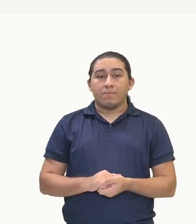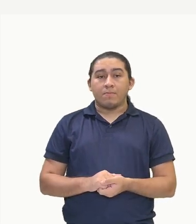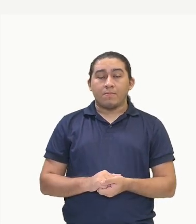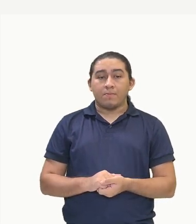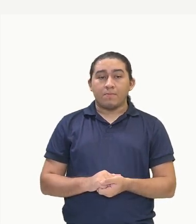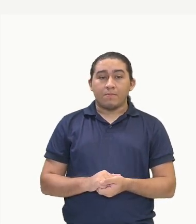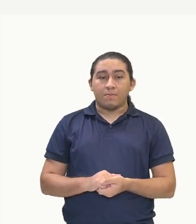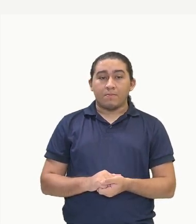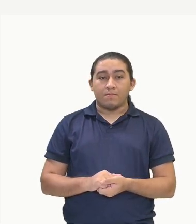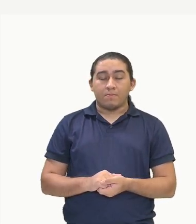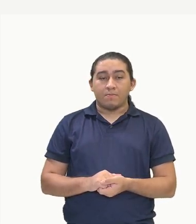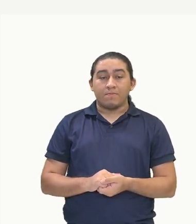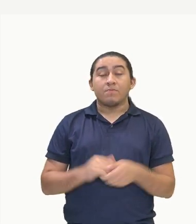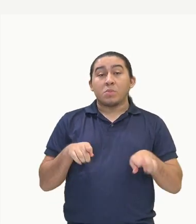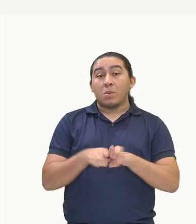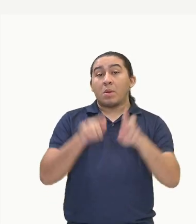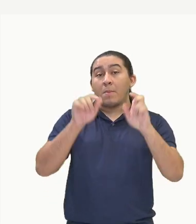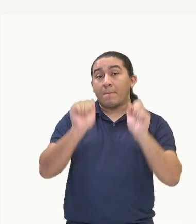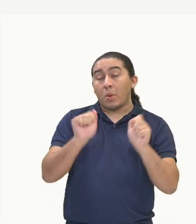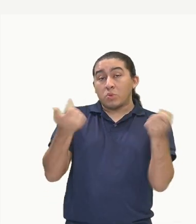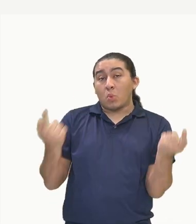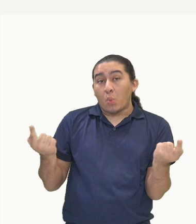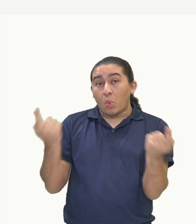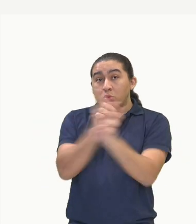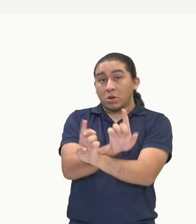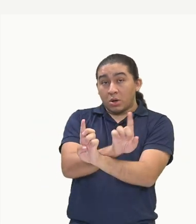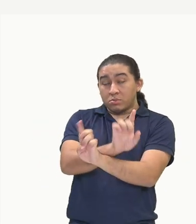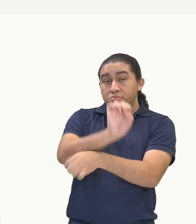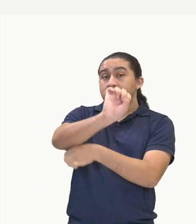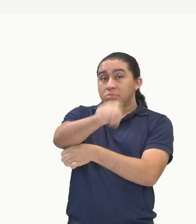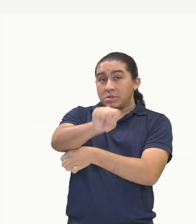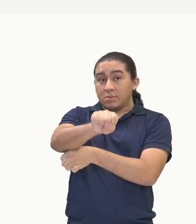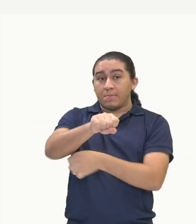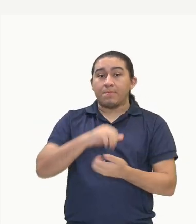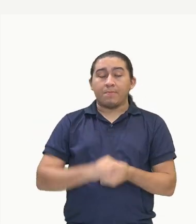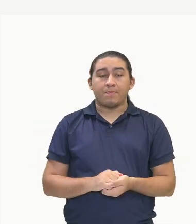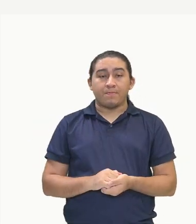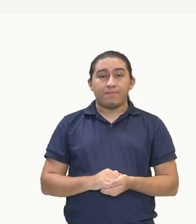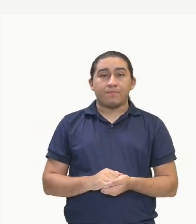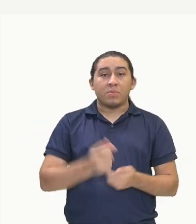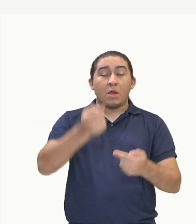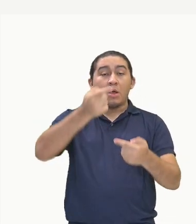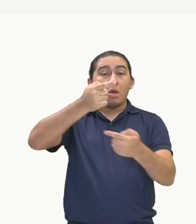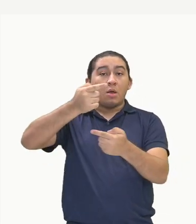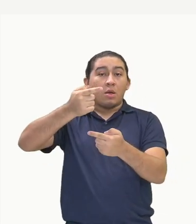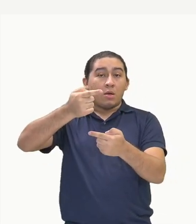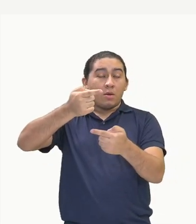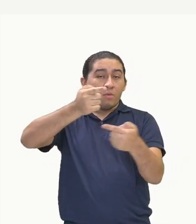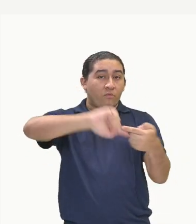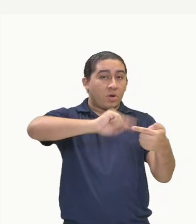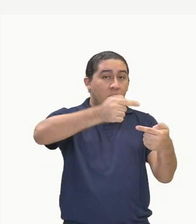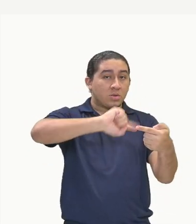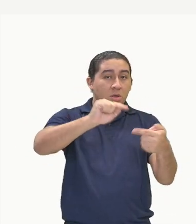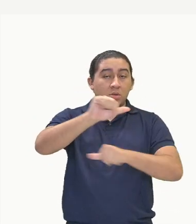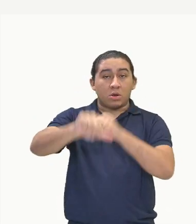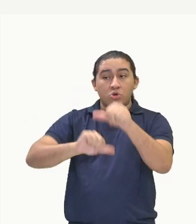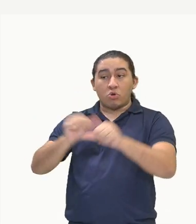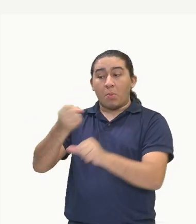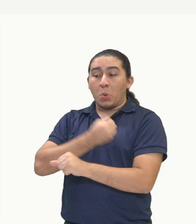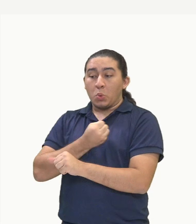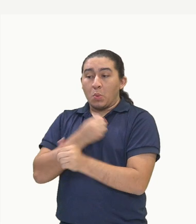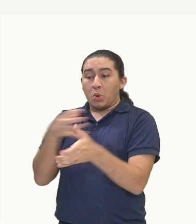também, professora? É claro, nós vamos transformar fração em número decimal e número decimal em